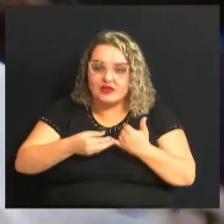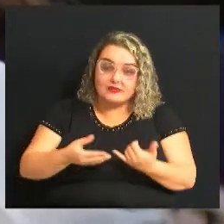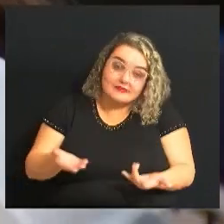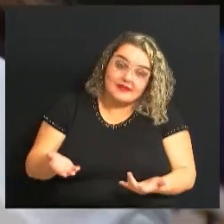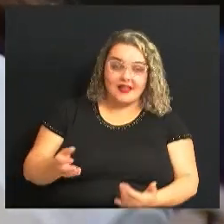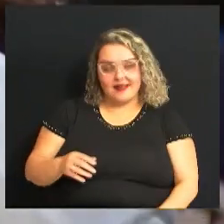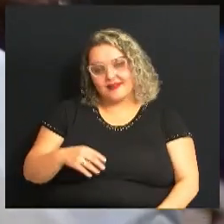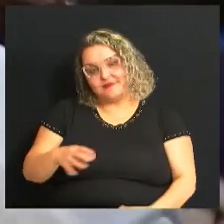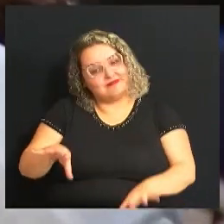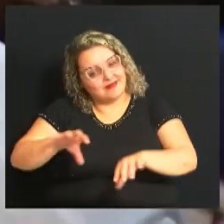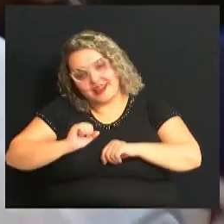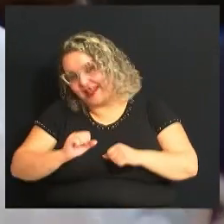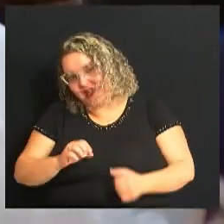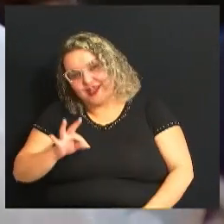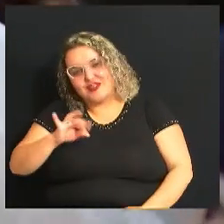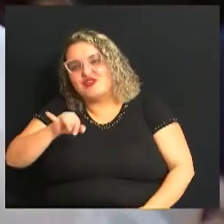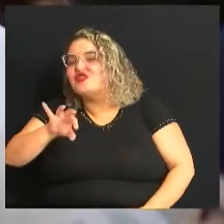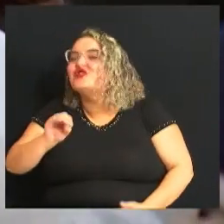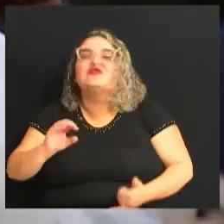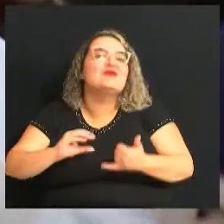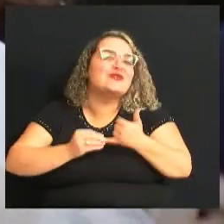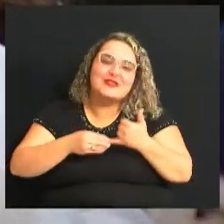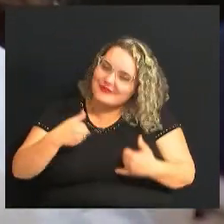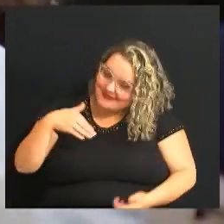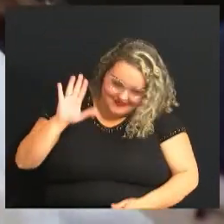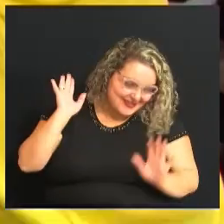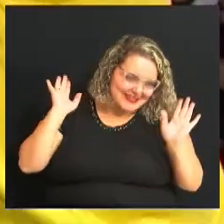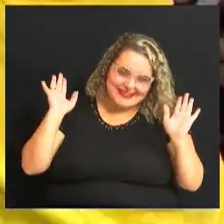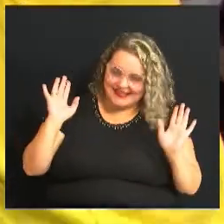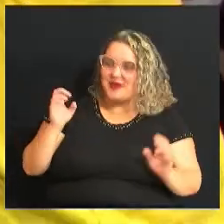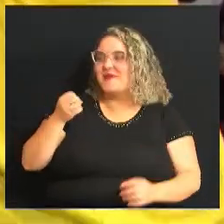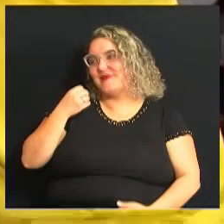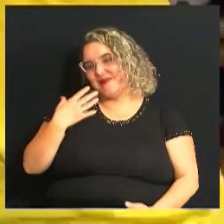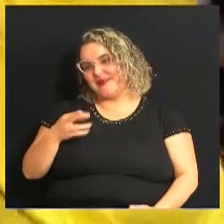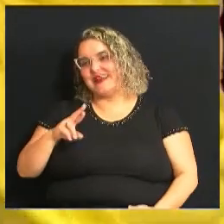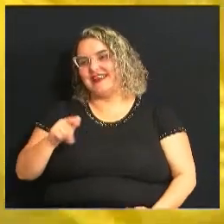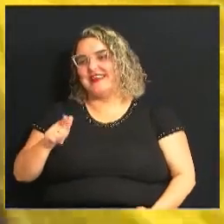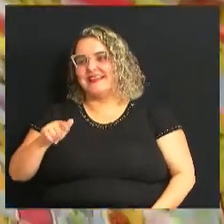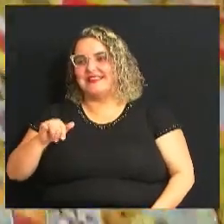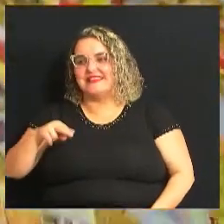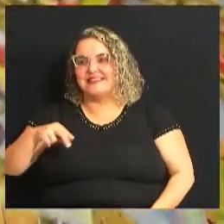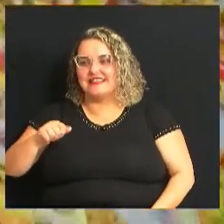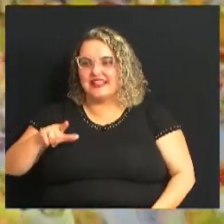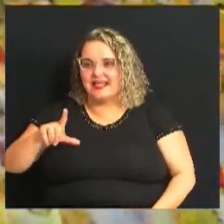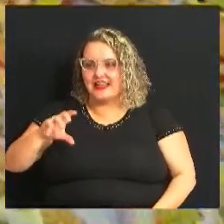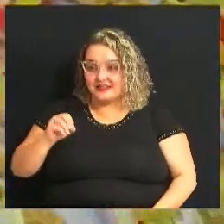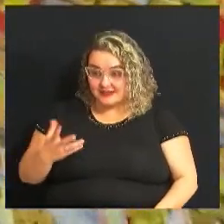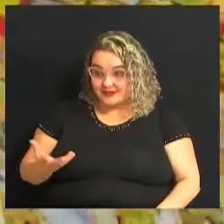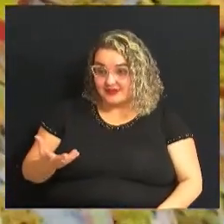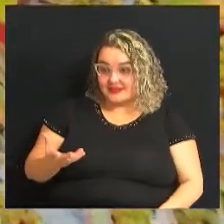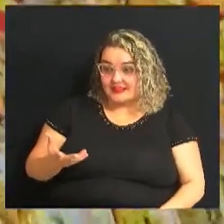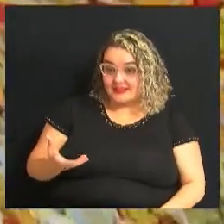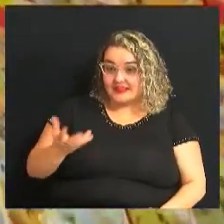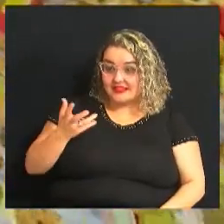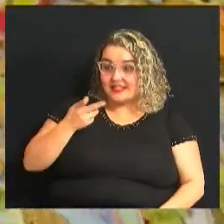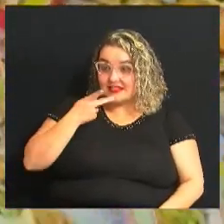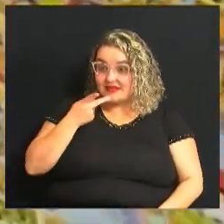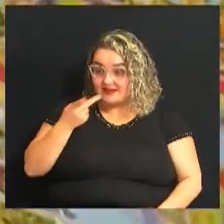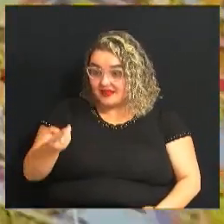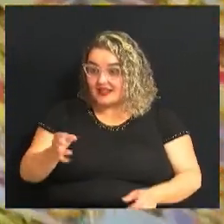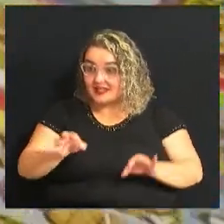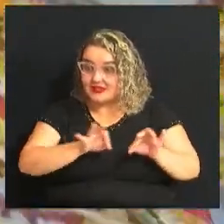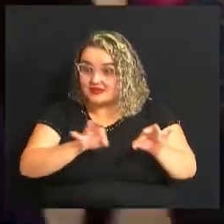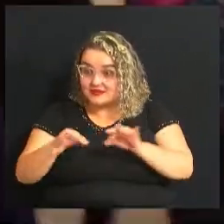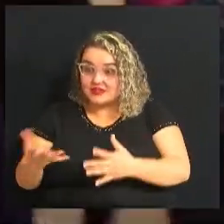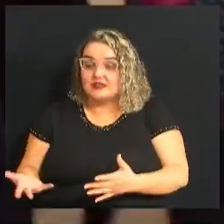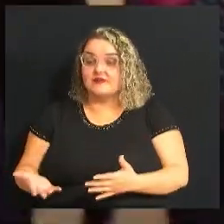ficou e vai embora sim. Boa, Reginaldo. Mais alguma coisa que você queira falar sobre o projeto? A gente